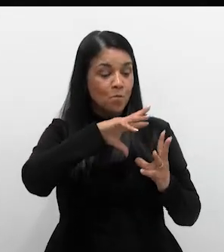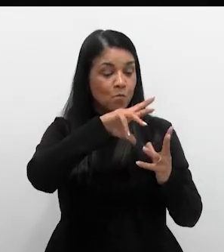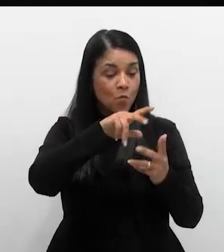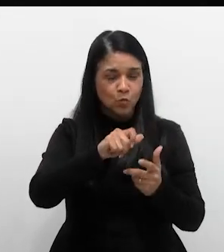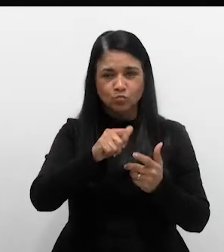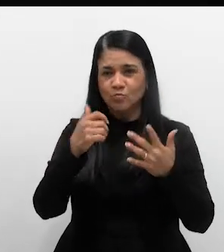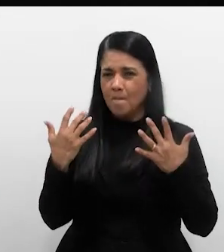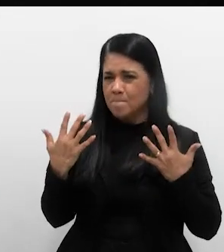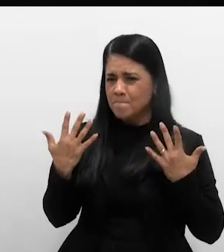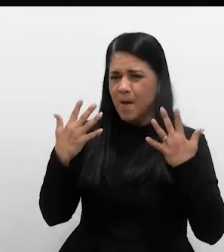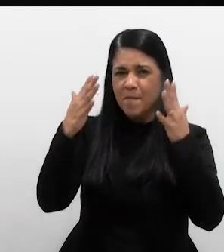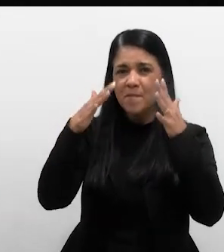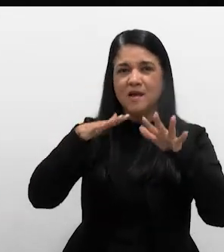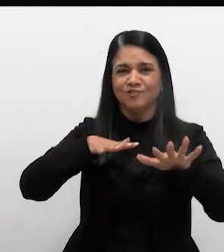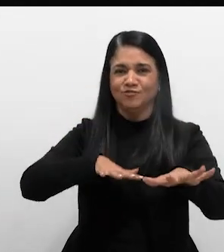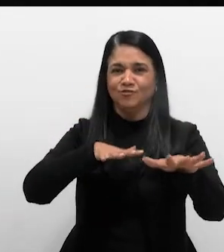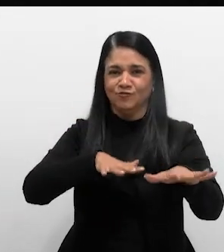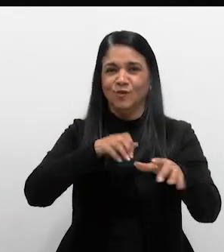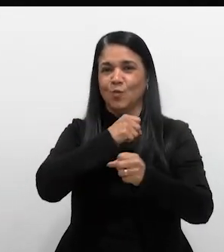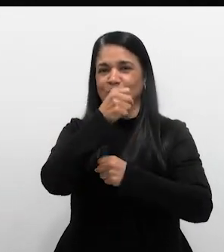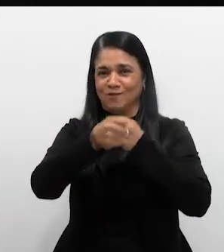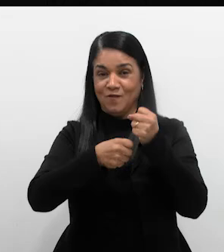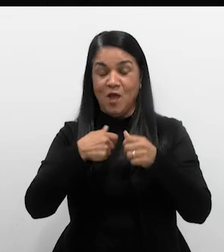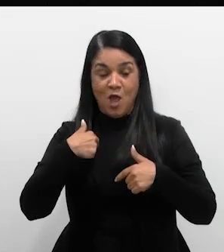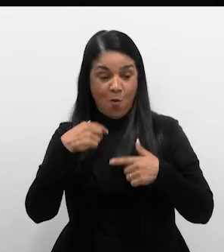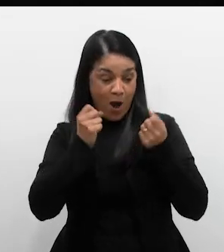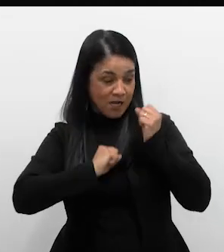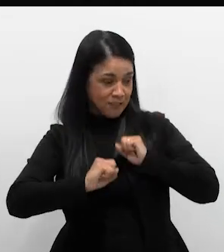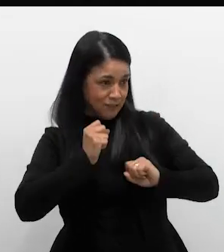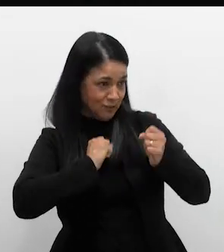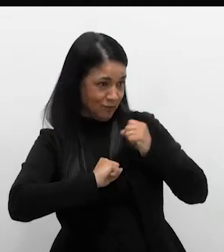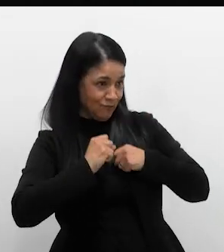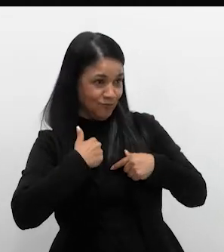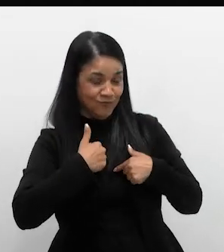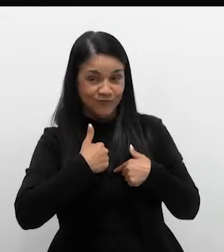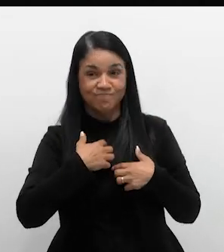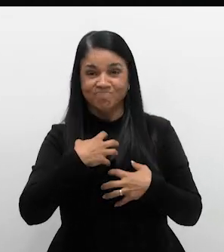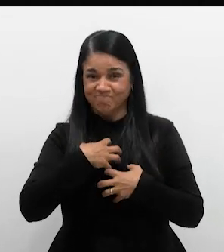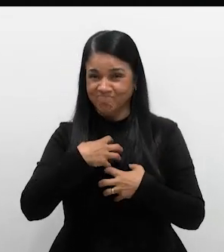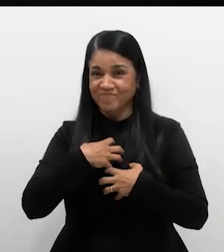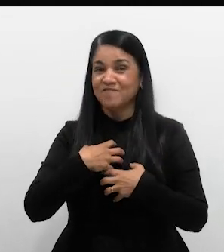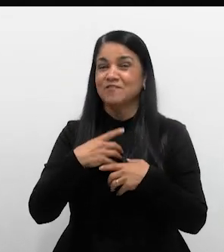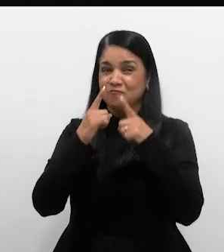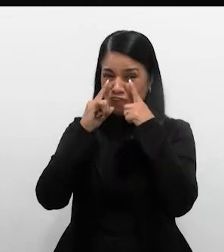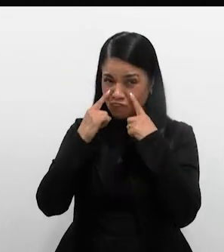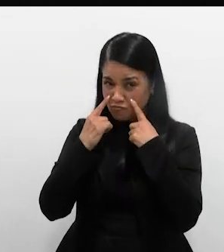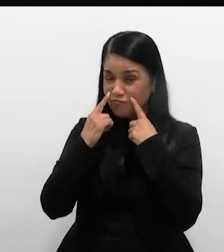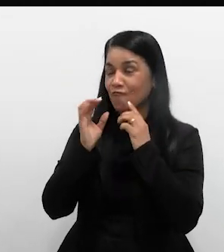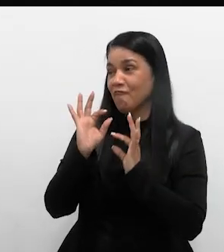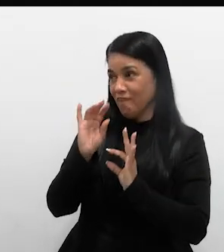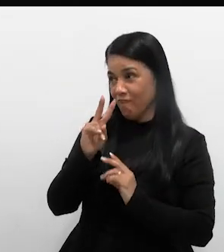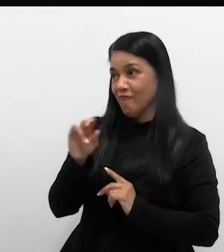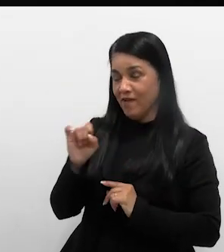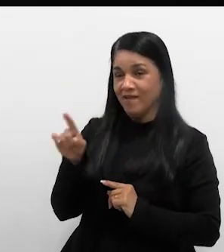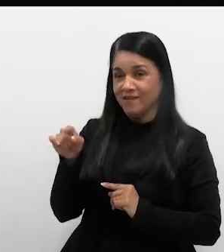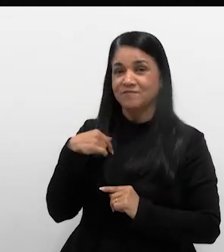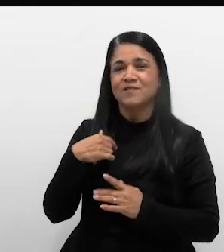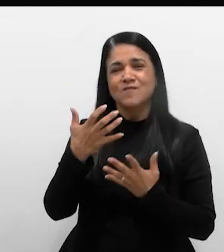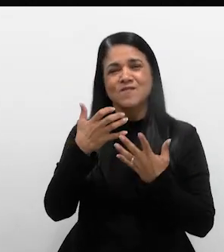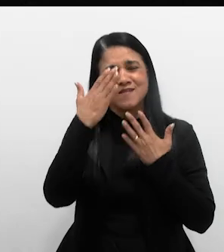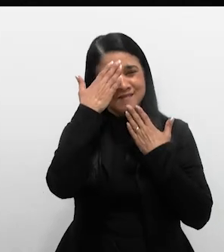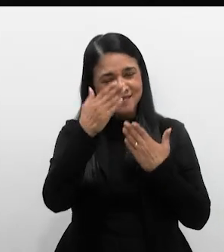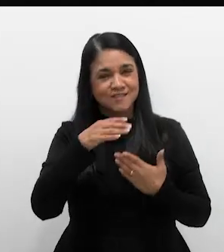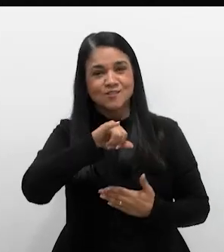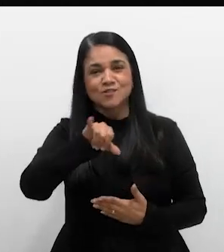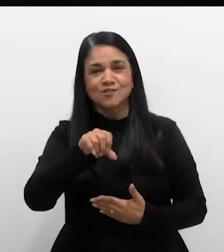quer que todo mundo olhe para a Rosa e aplauda ela no final. Já estou ansioso já. Já estou ansioso. Vai ser um chororô.